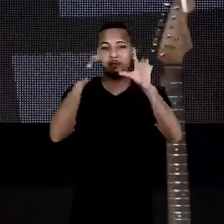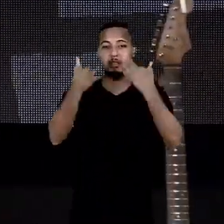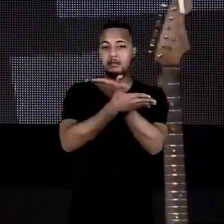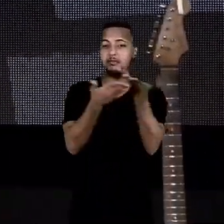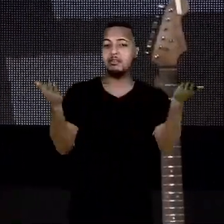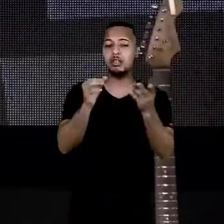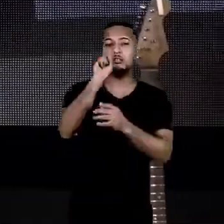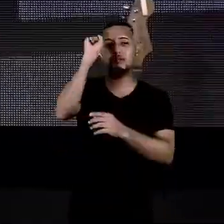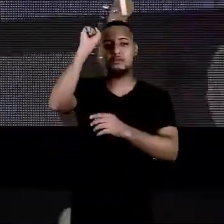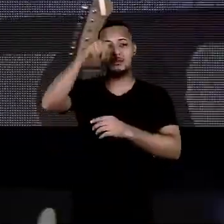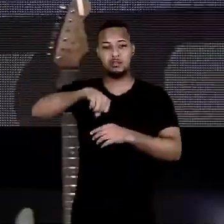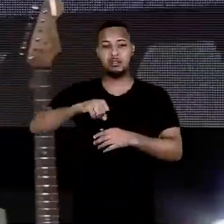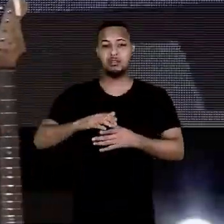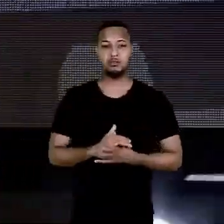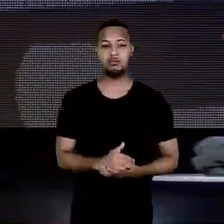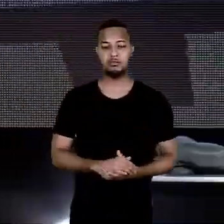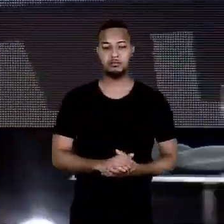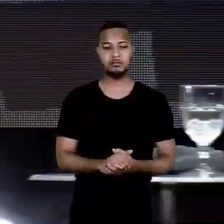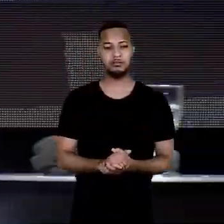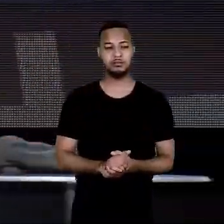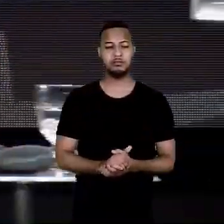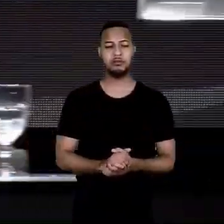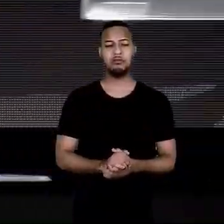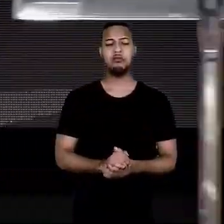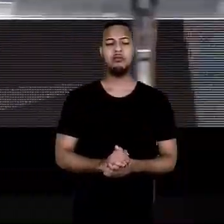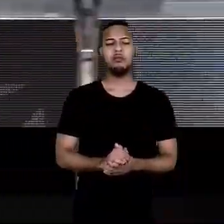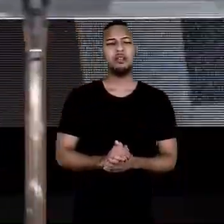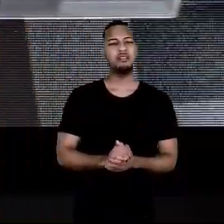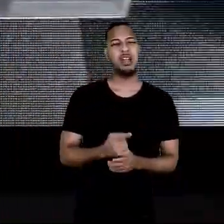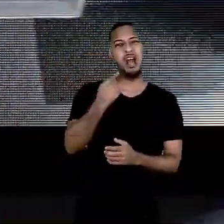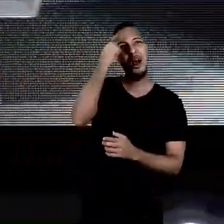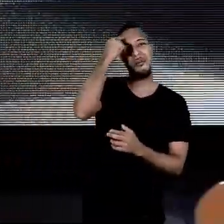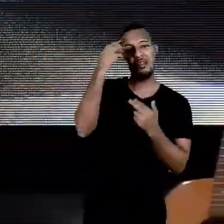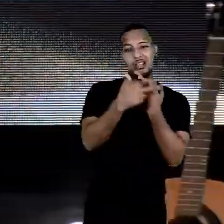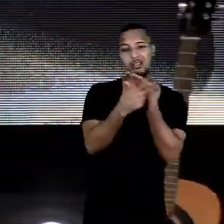A gente não pode achar que tudo é normal.